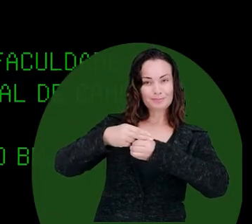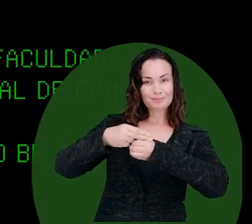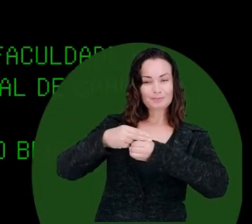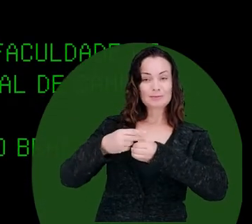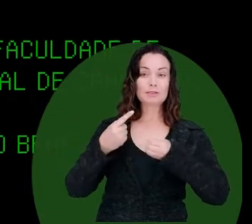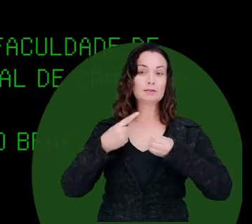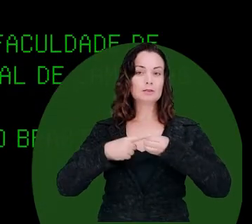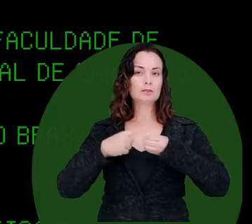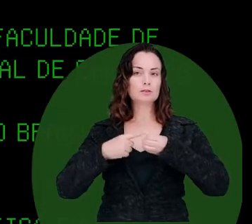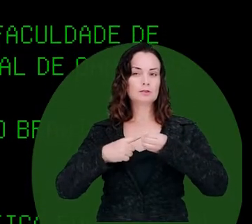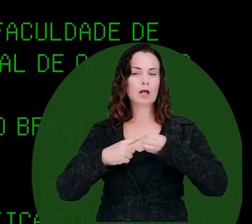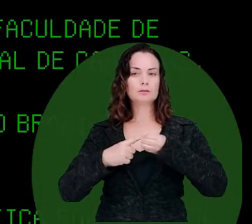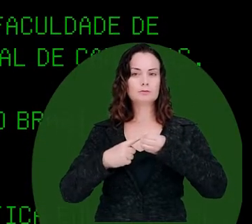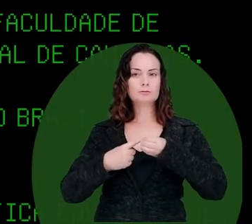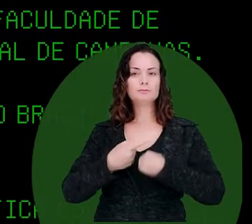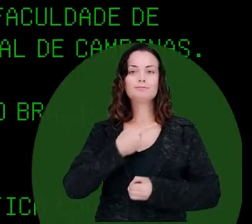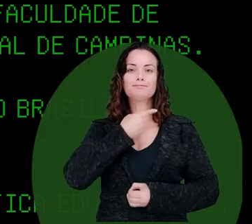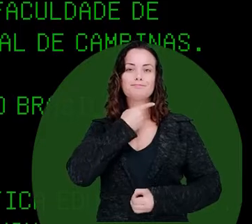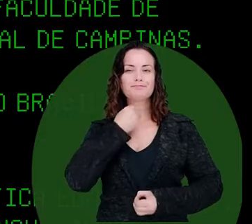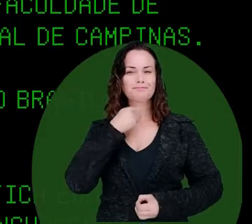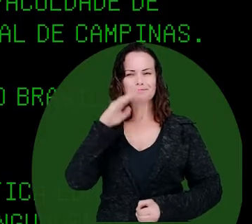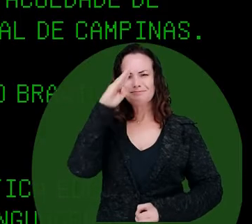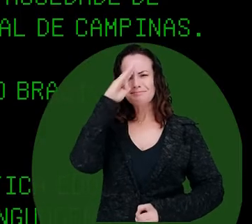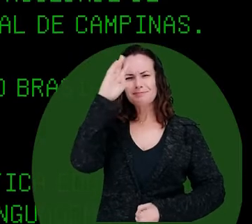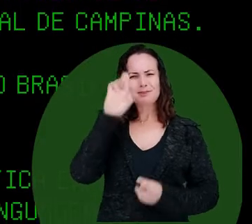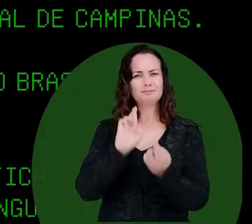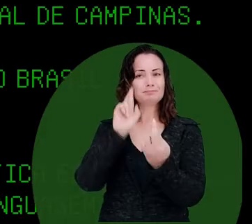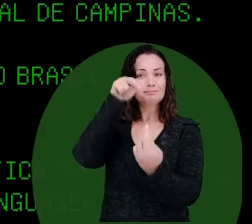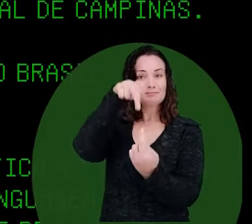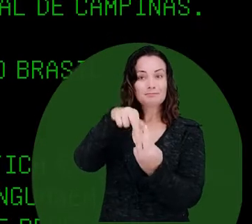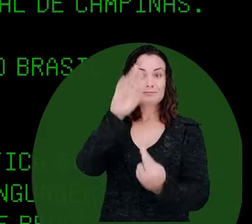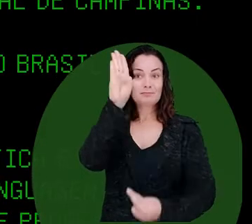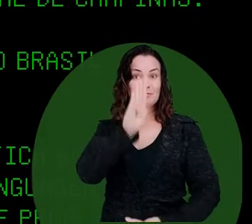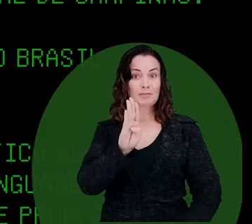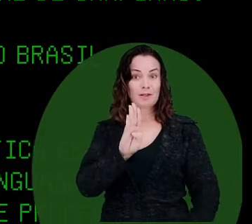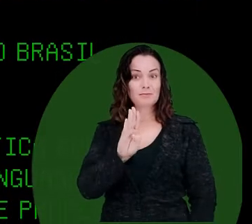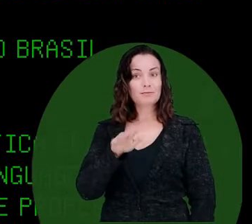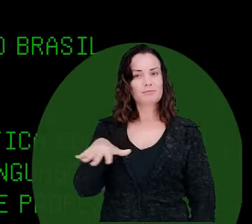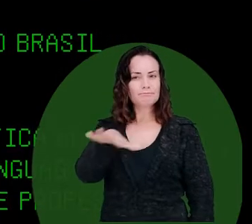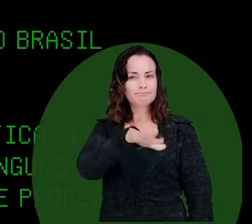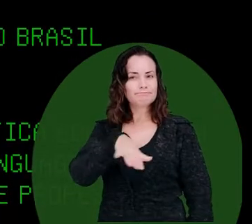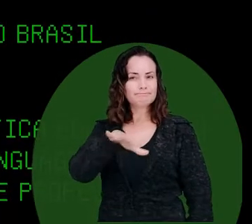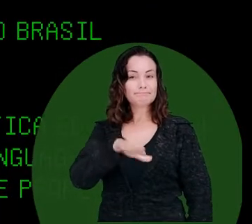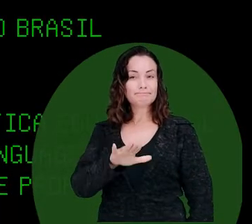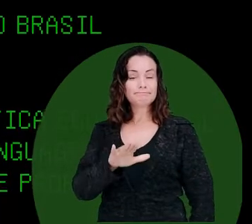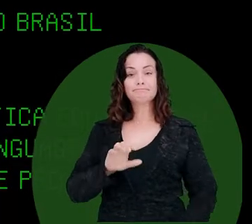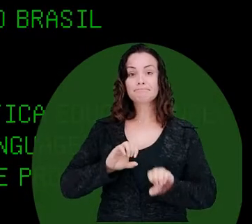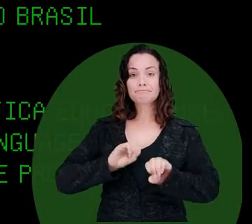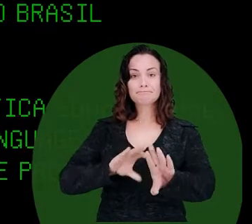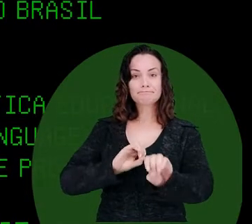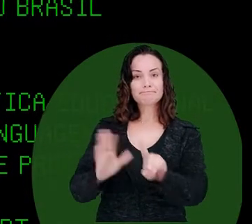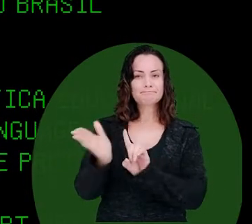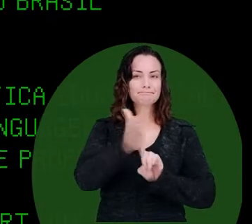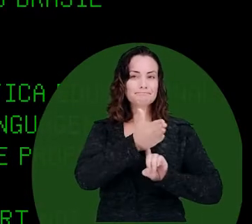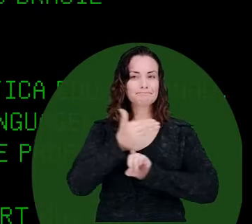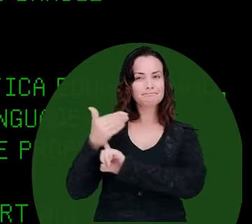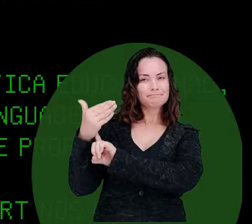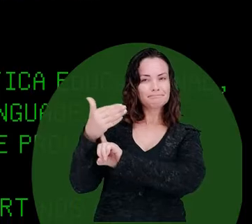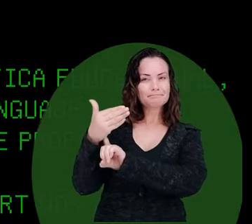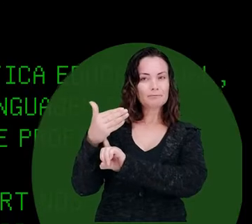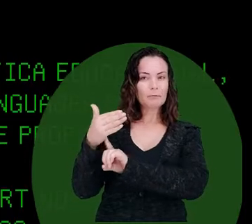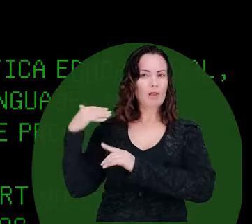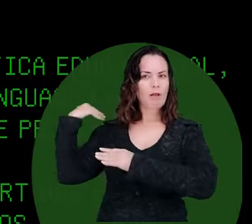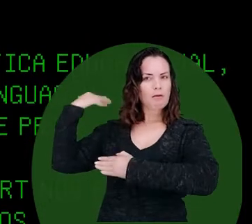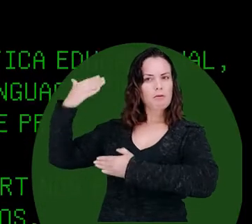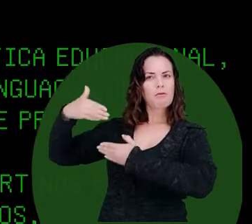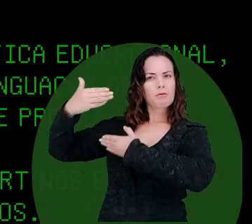Campinas. É uma das principais referências no Brasil em educação e tecnologia. Ao longo da sua carreira,